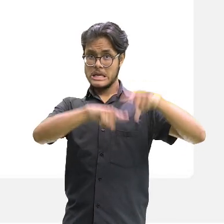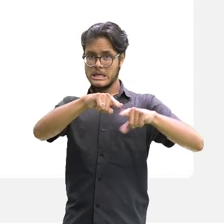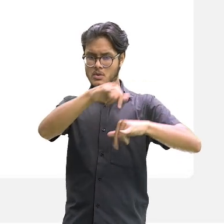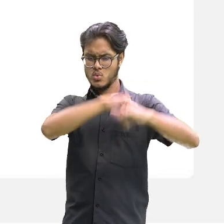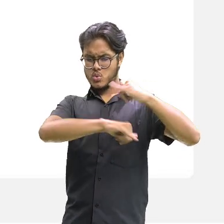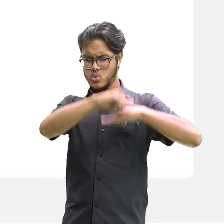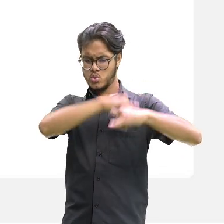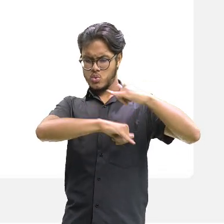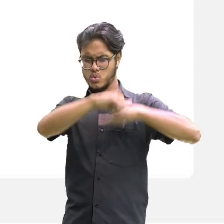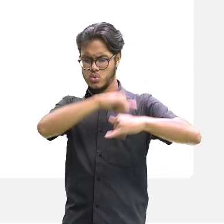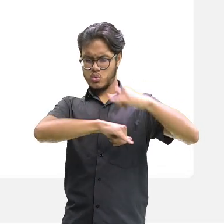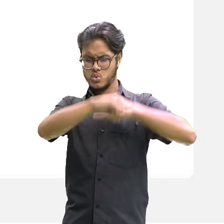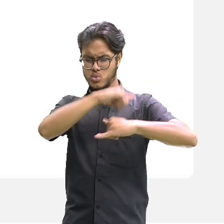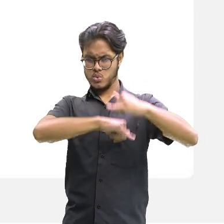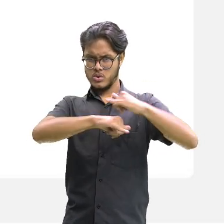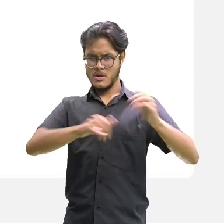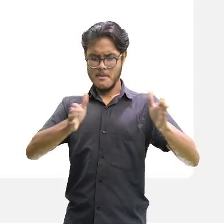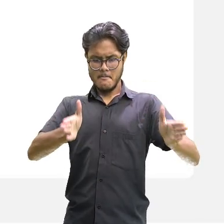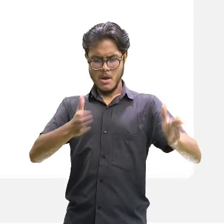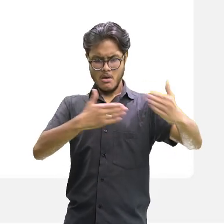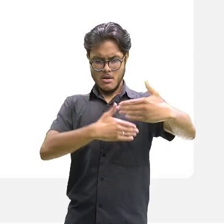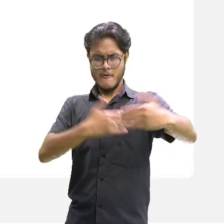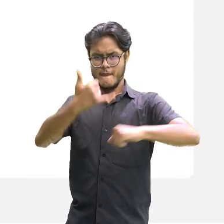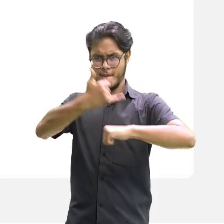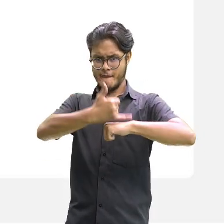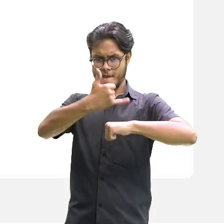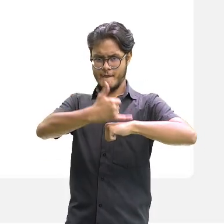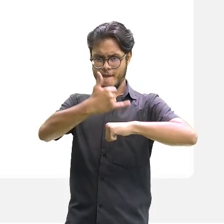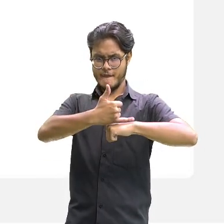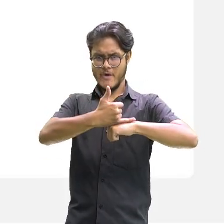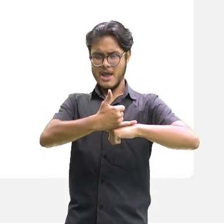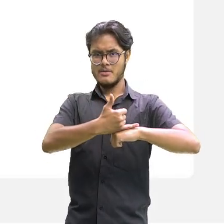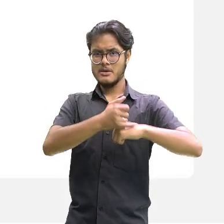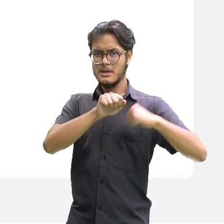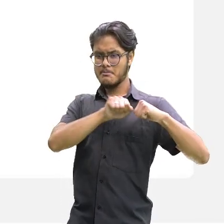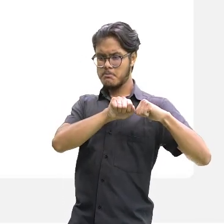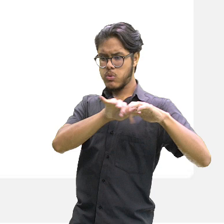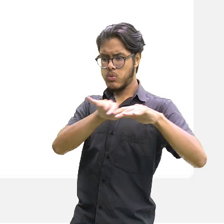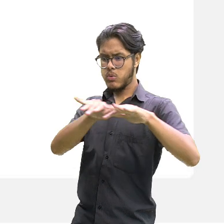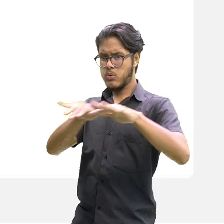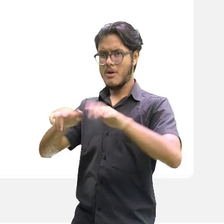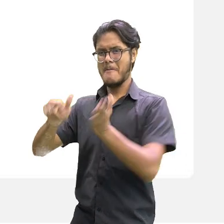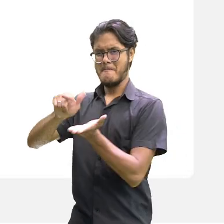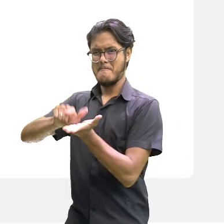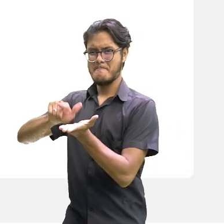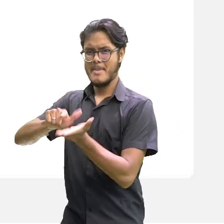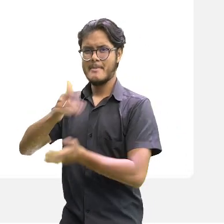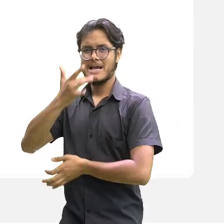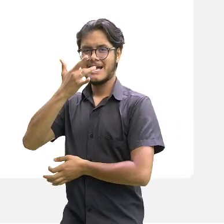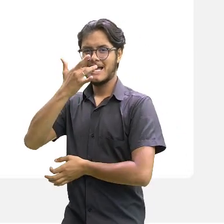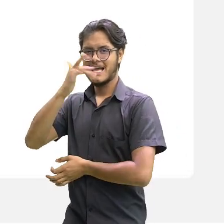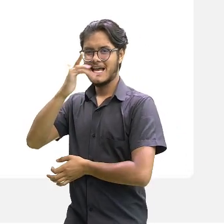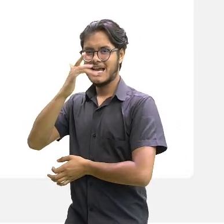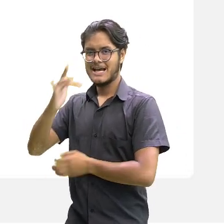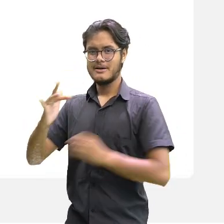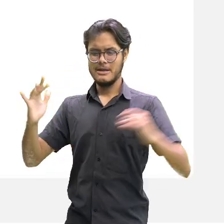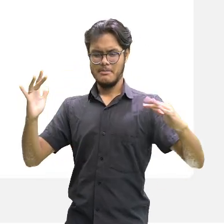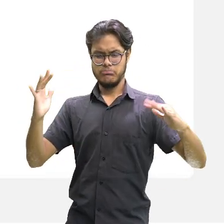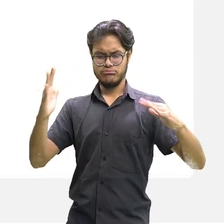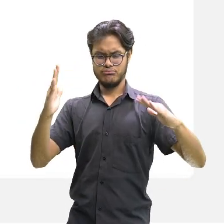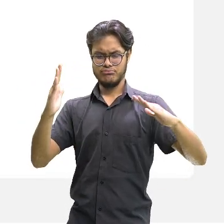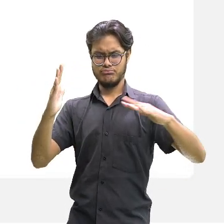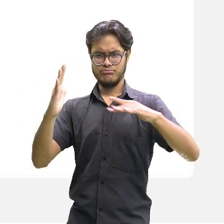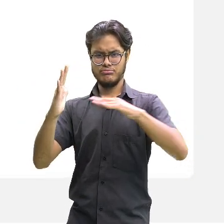elemento dentro da caixa de chumbo e fez ele passar por uma folha de ouro, conforme a imagem que você está vendo. Então, para a gente ver esse experimento, vou